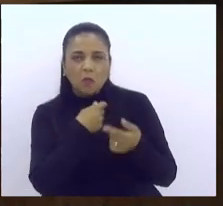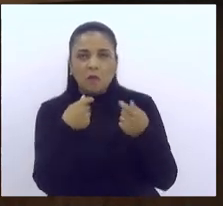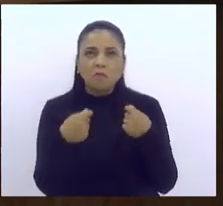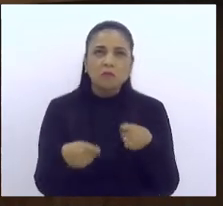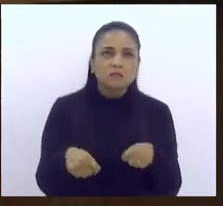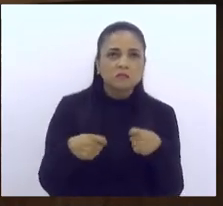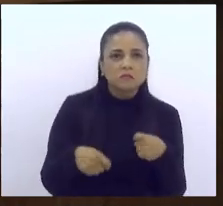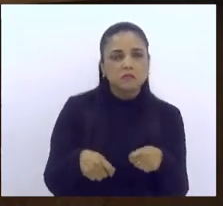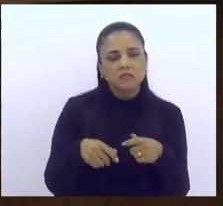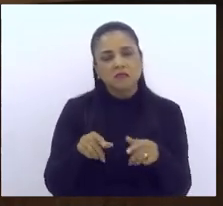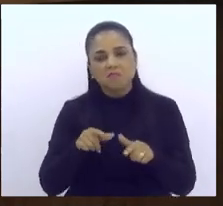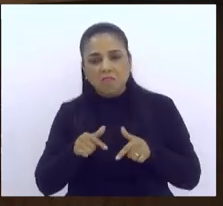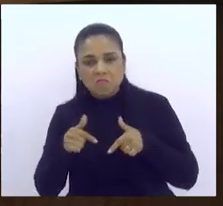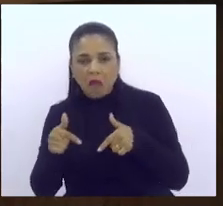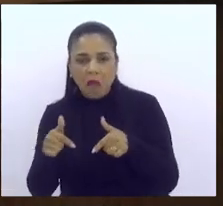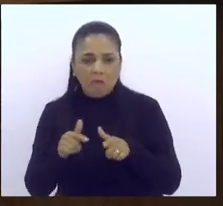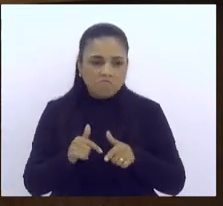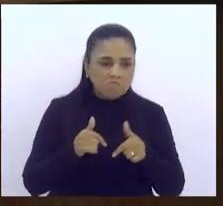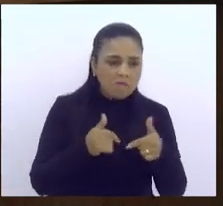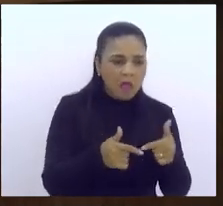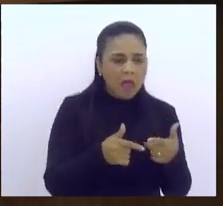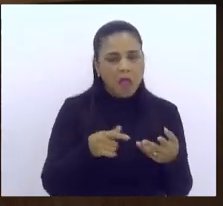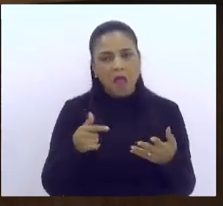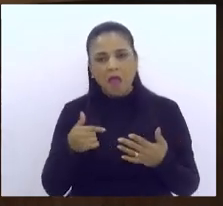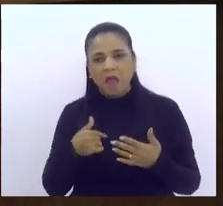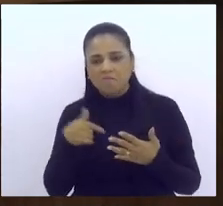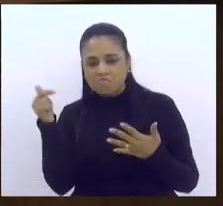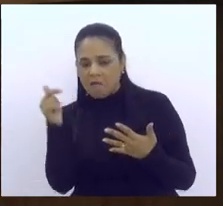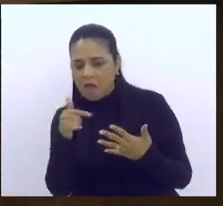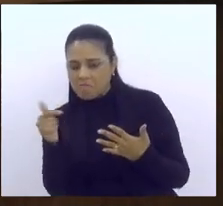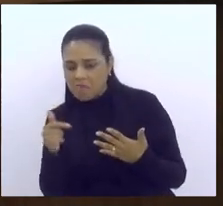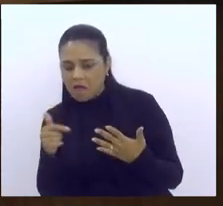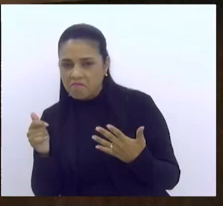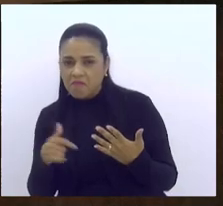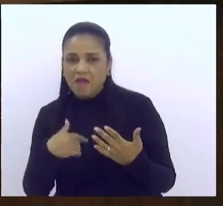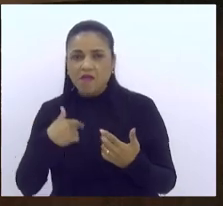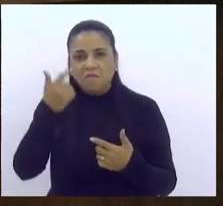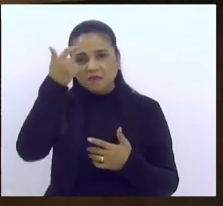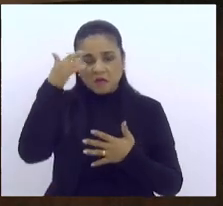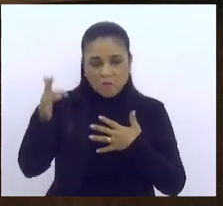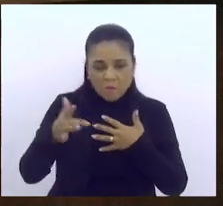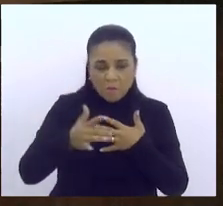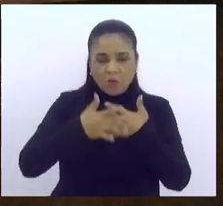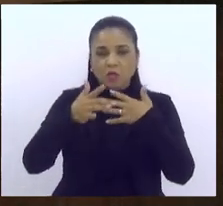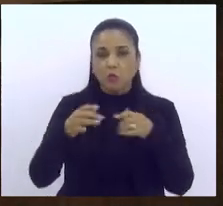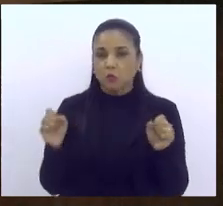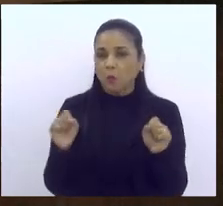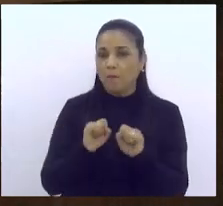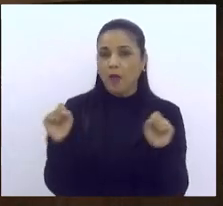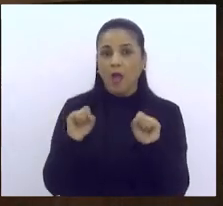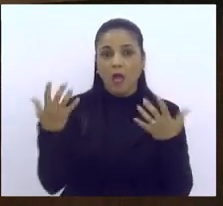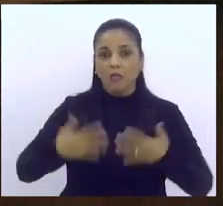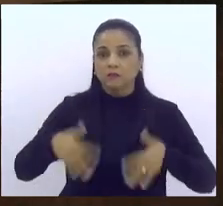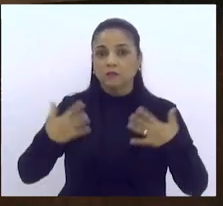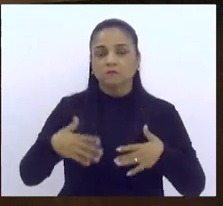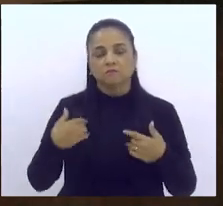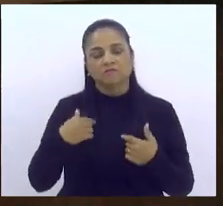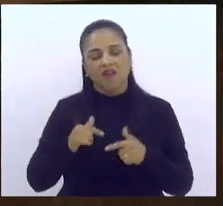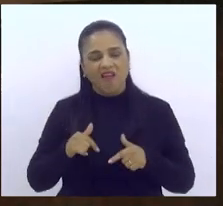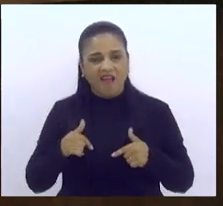precisa fazer isso, fazer aquilo, é, vamos pensar no botão do pânico, são ações